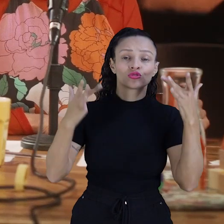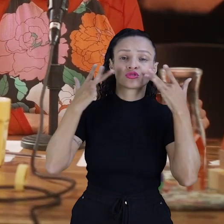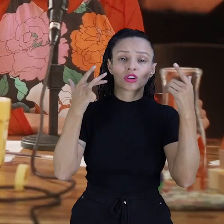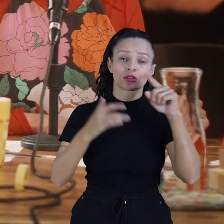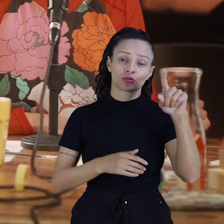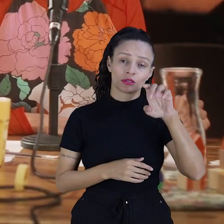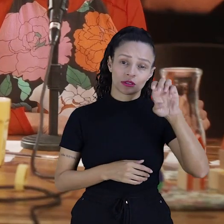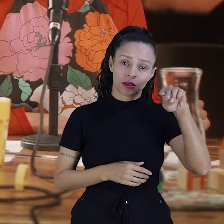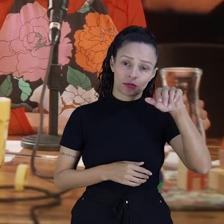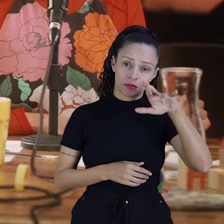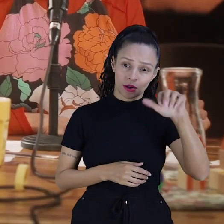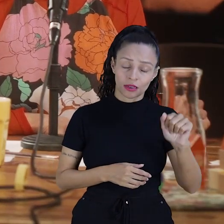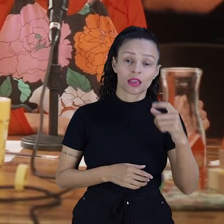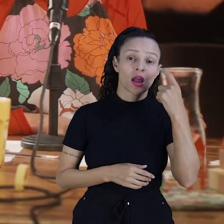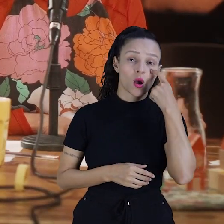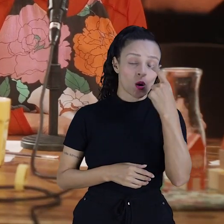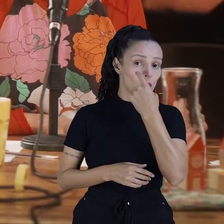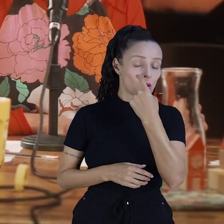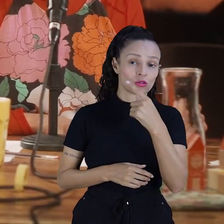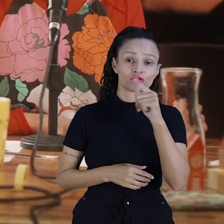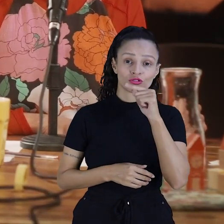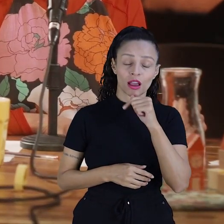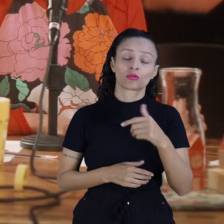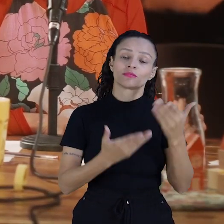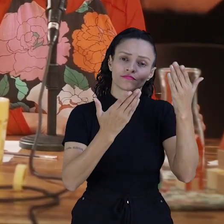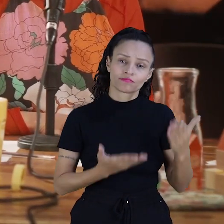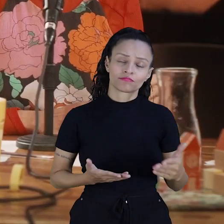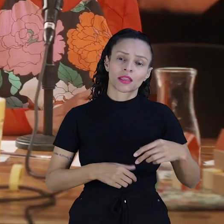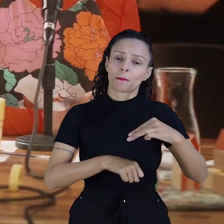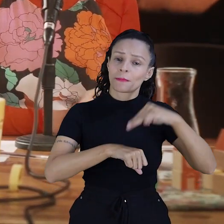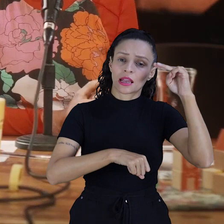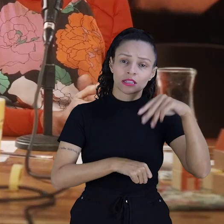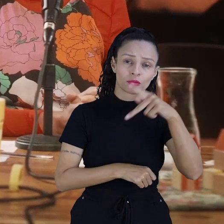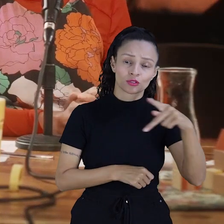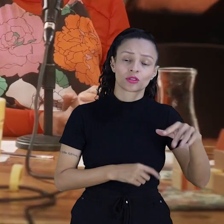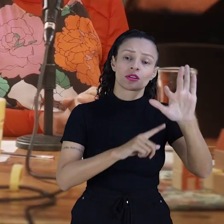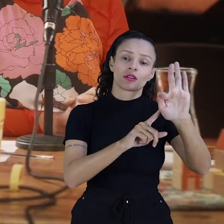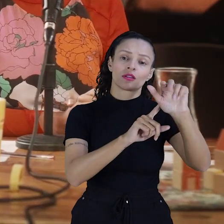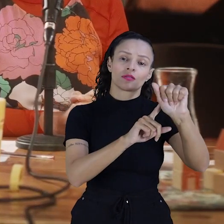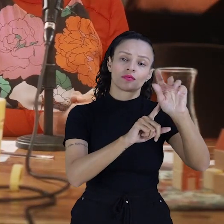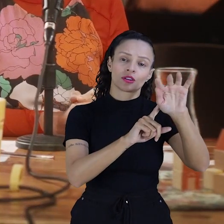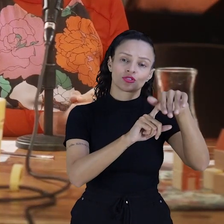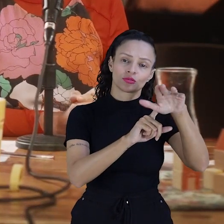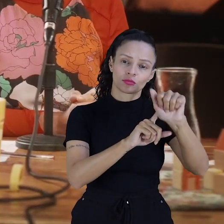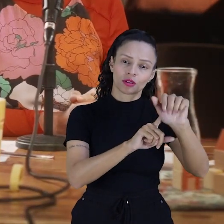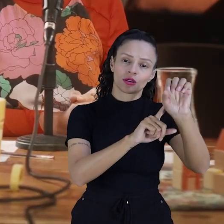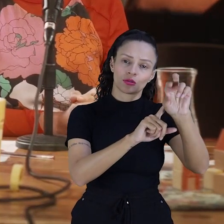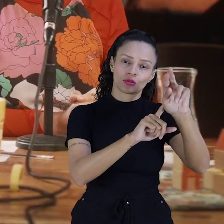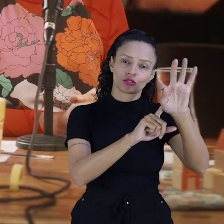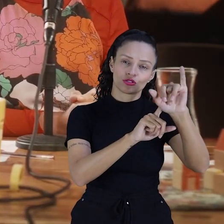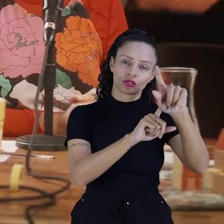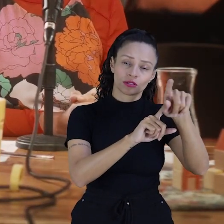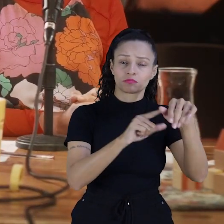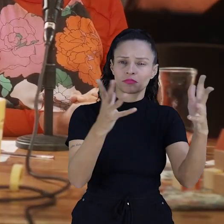Zé Maria, o espetáculo Olho d'Água, da minha mestra, professora Fátima Ortiz, que é uma grande